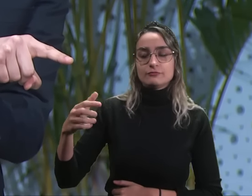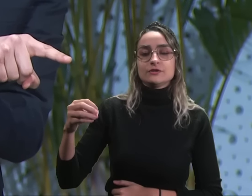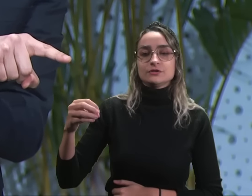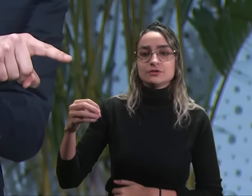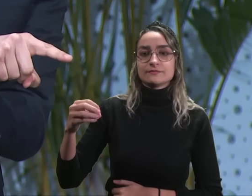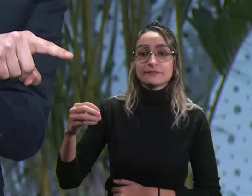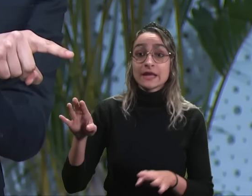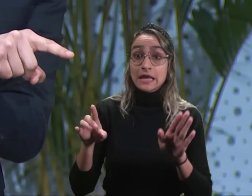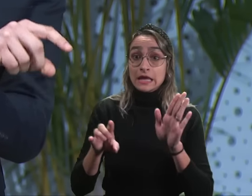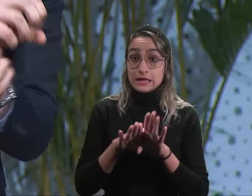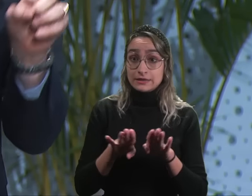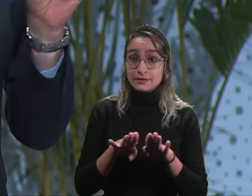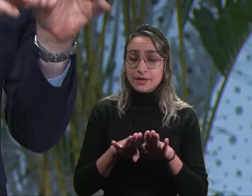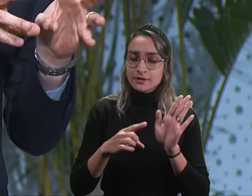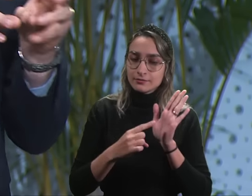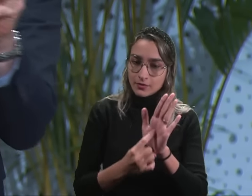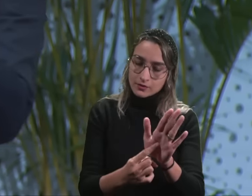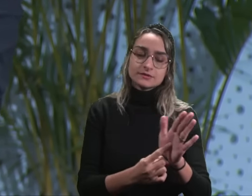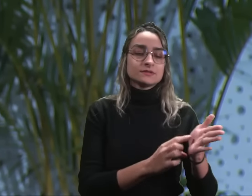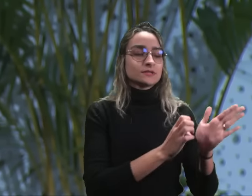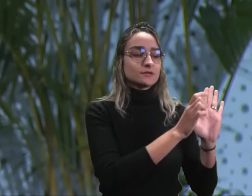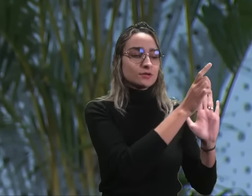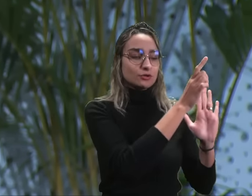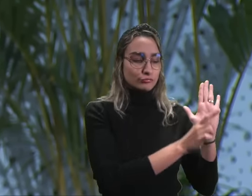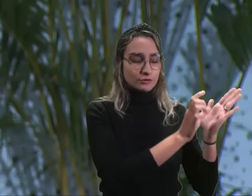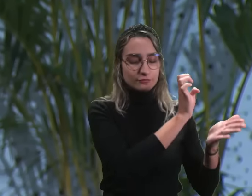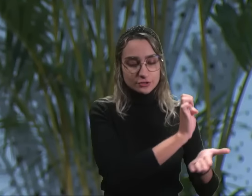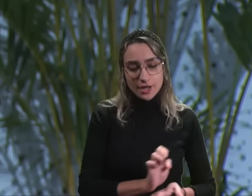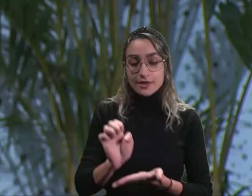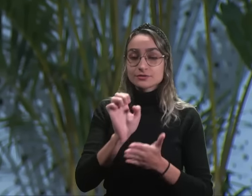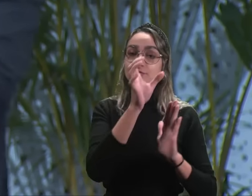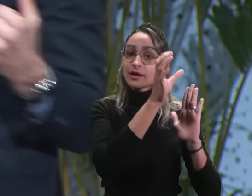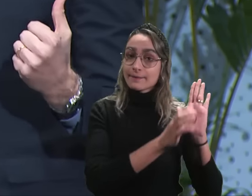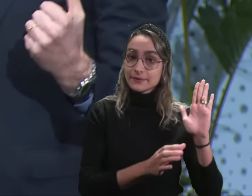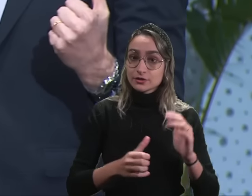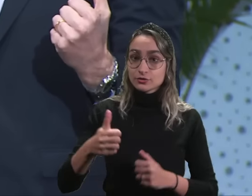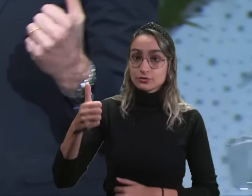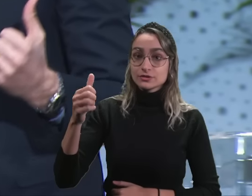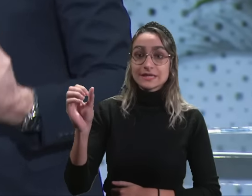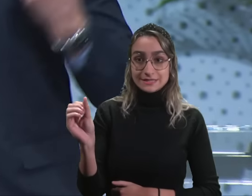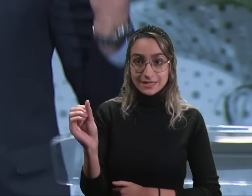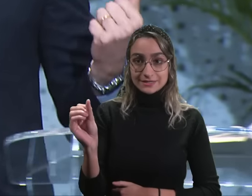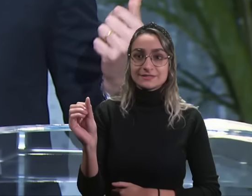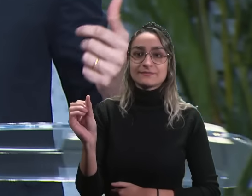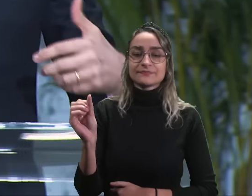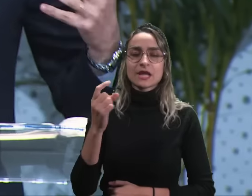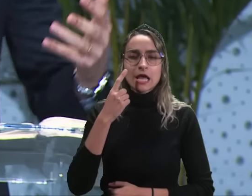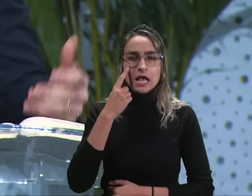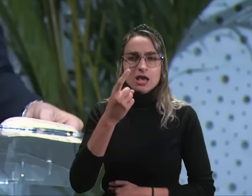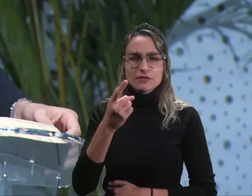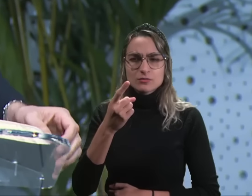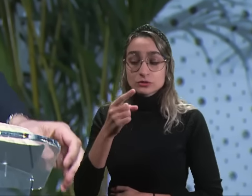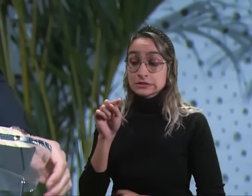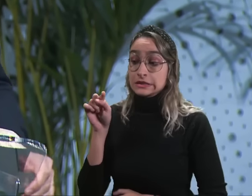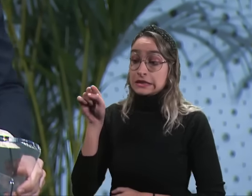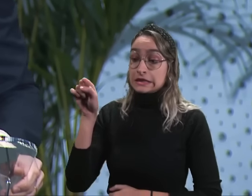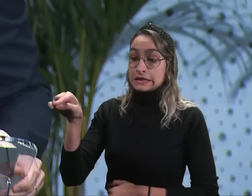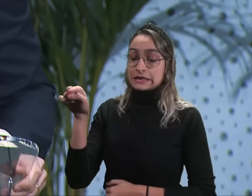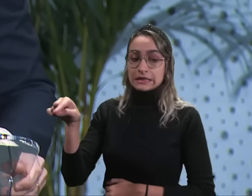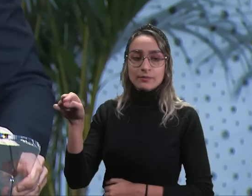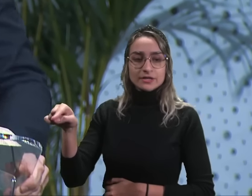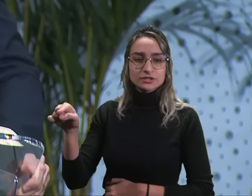Êxodo ou seja Deus está falando do sábado já ali e nós já vimos também que lá no Egito há